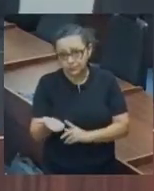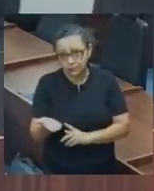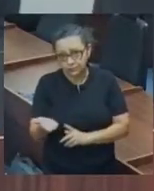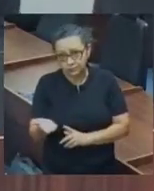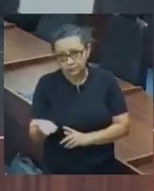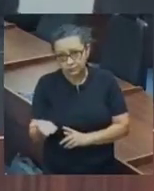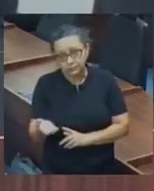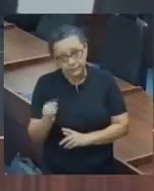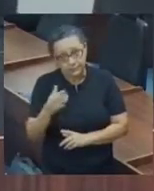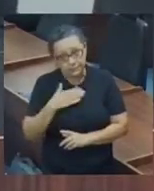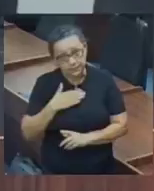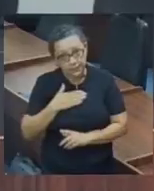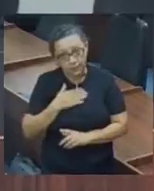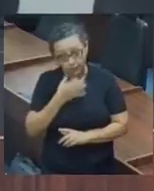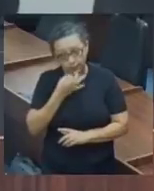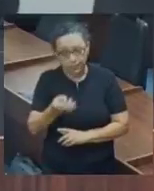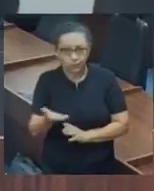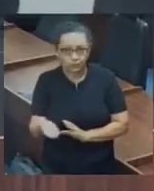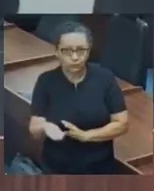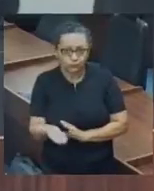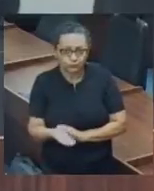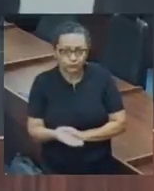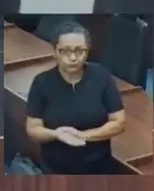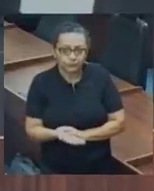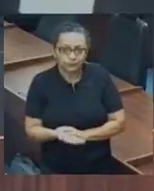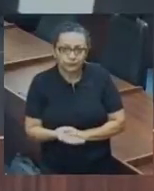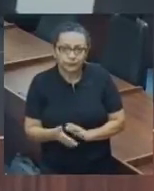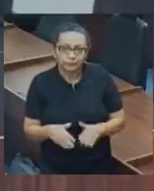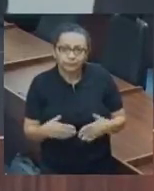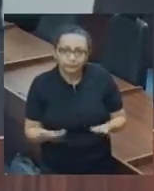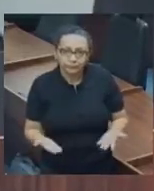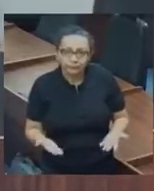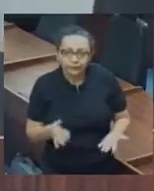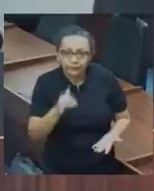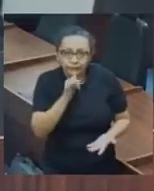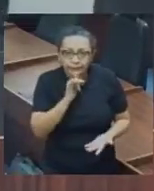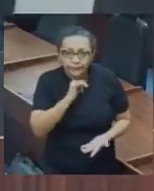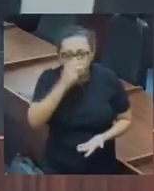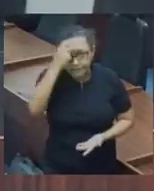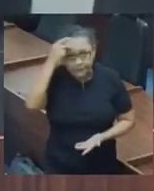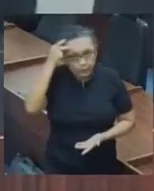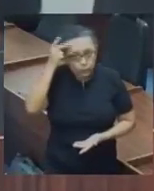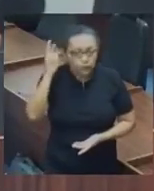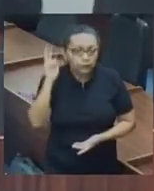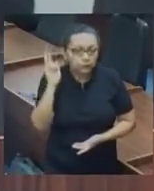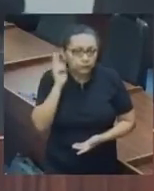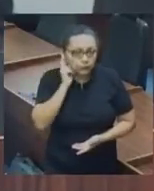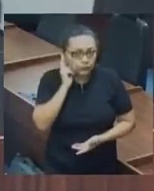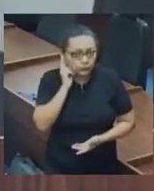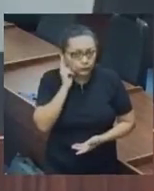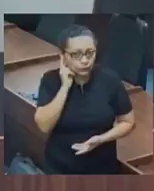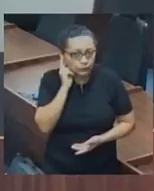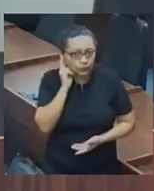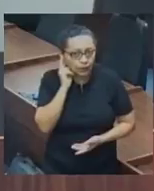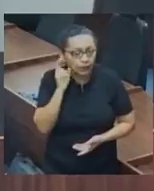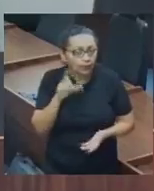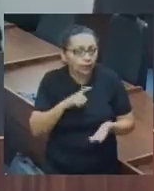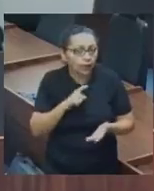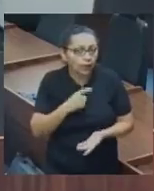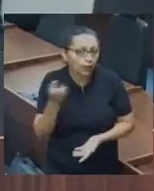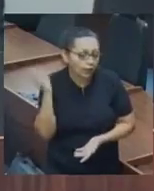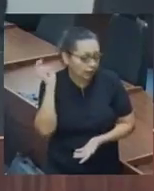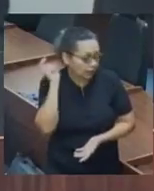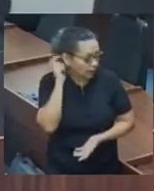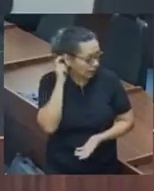essa é essa minha minha impressão e por exemplo a pessoa surda que tem um implante coclear